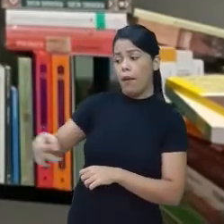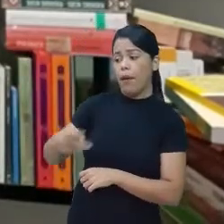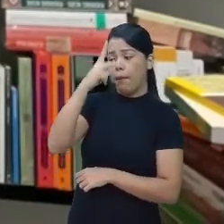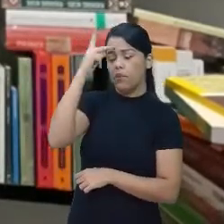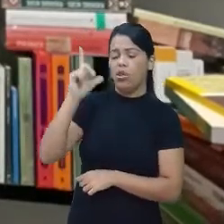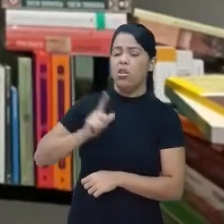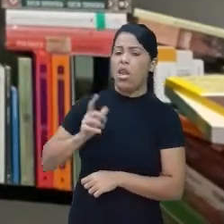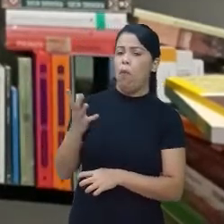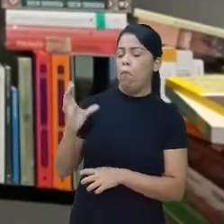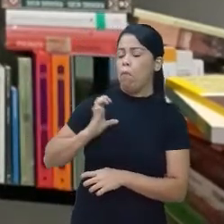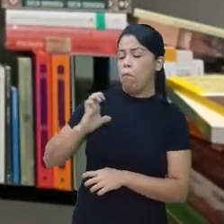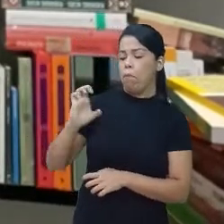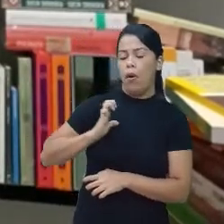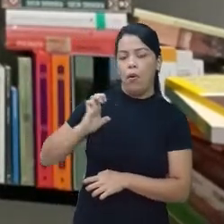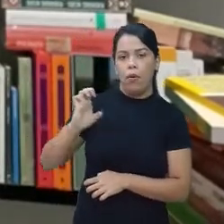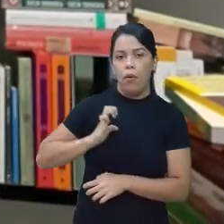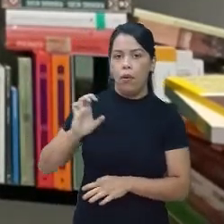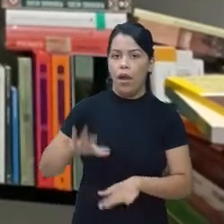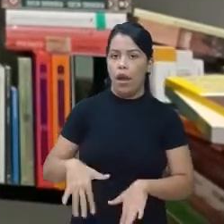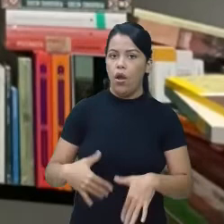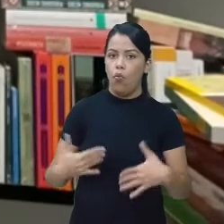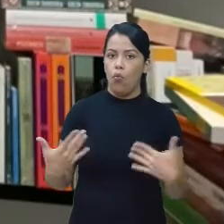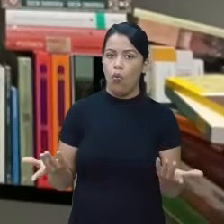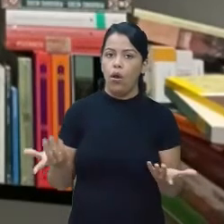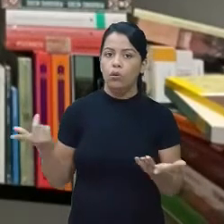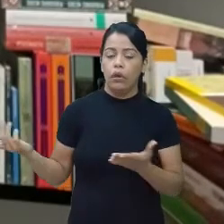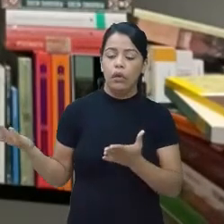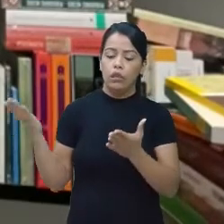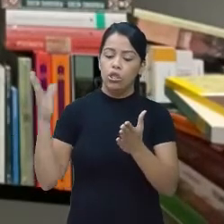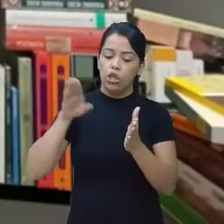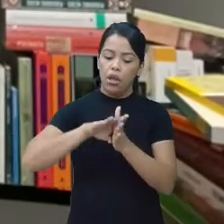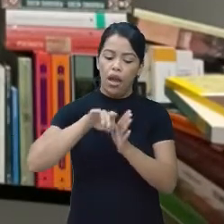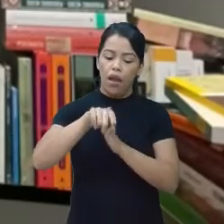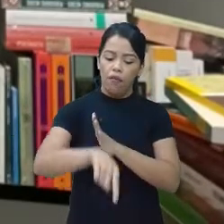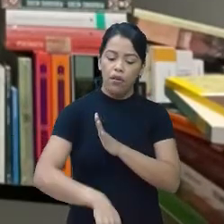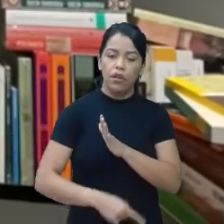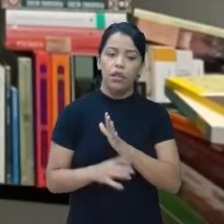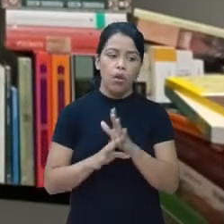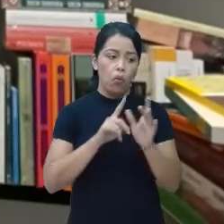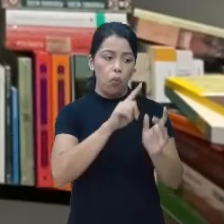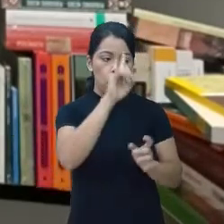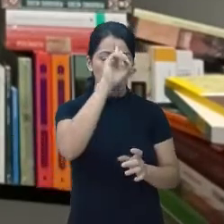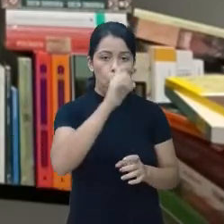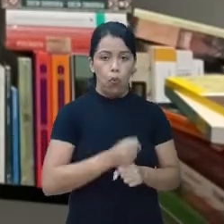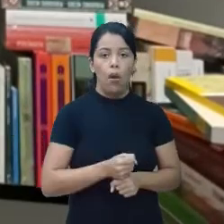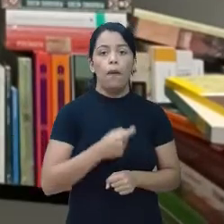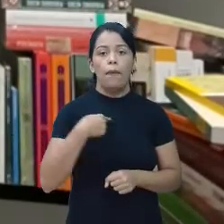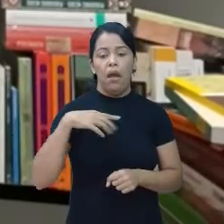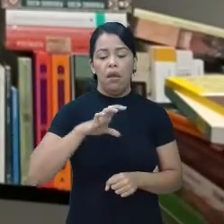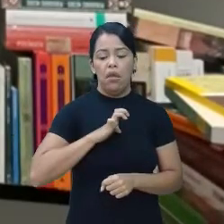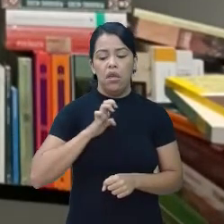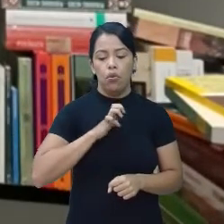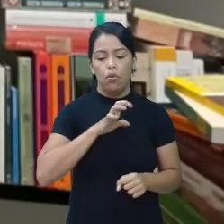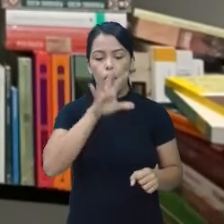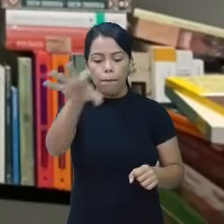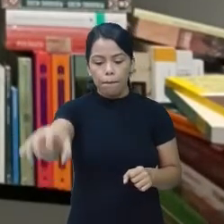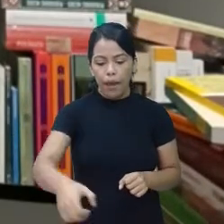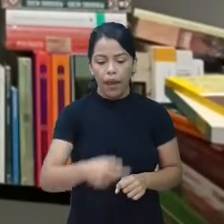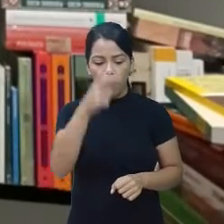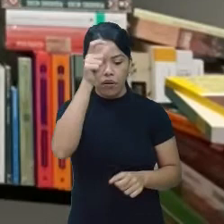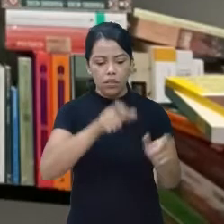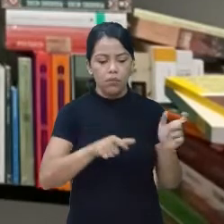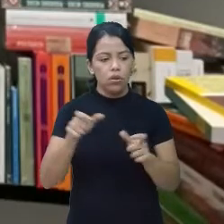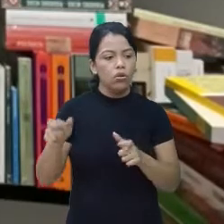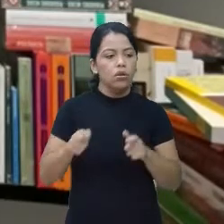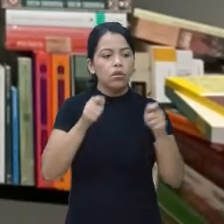dinheiro, e aí quando voltavam para o Recife vendiam essas pessoas aqui nos mercados e nas ruas, né?